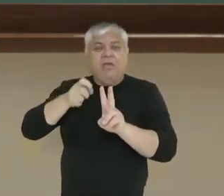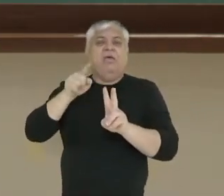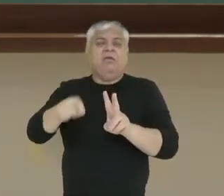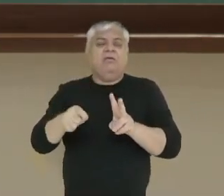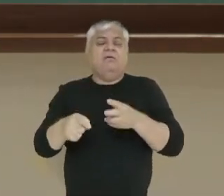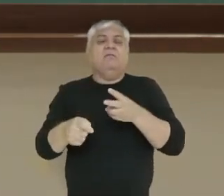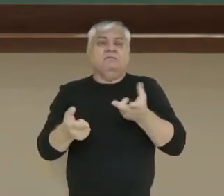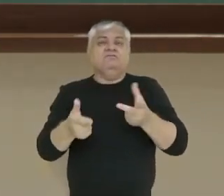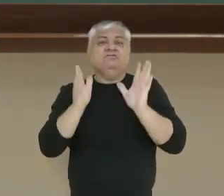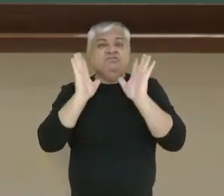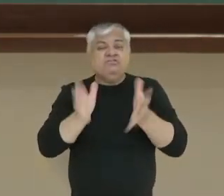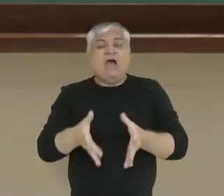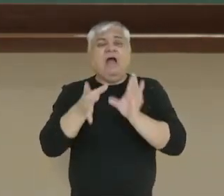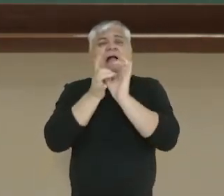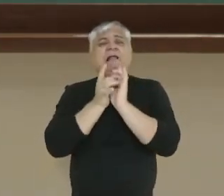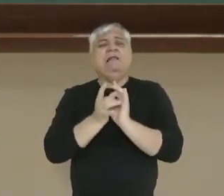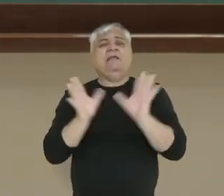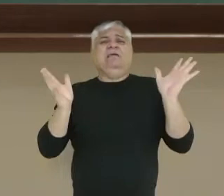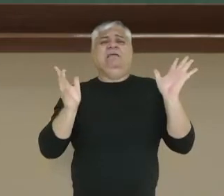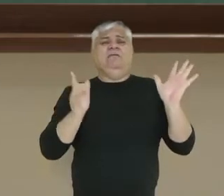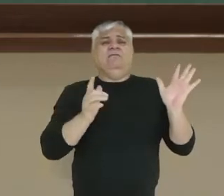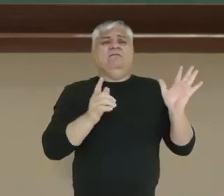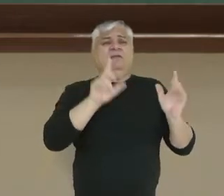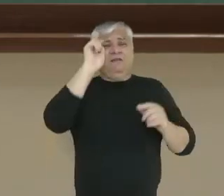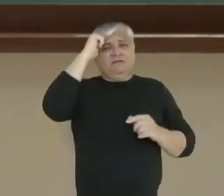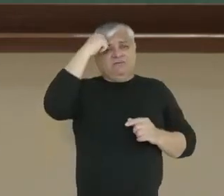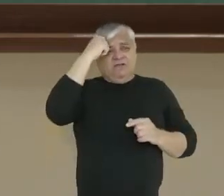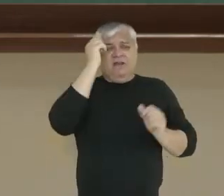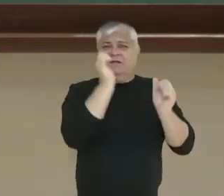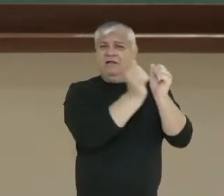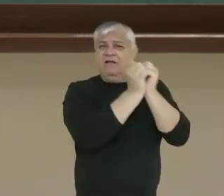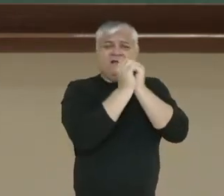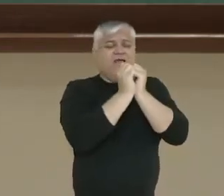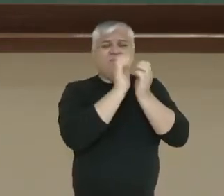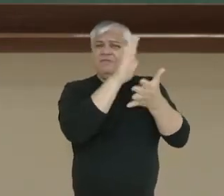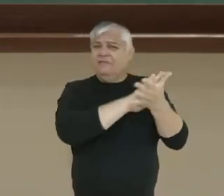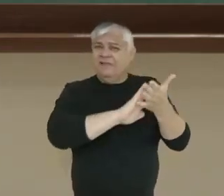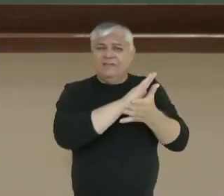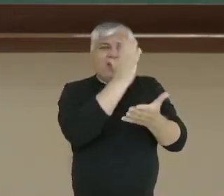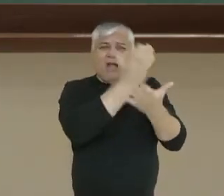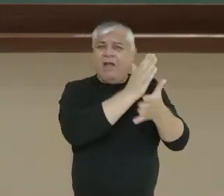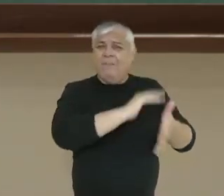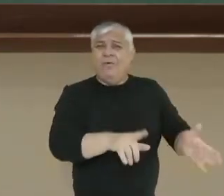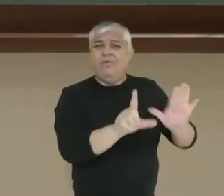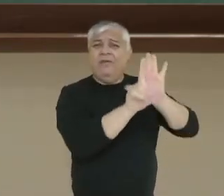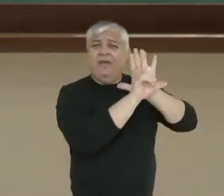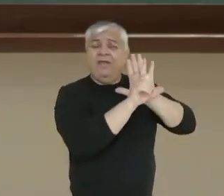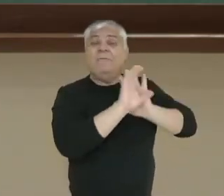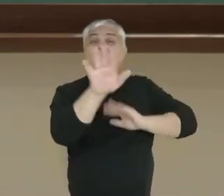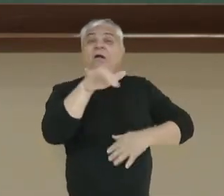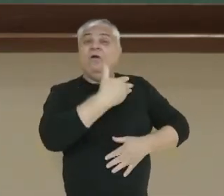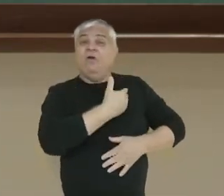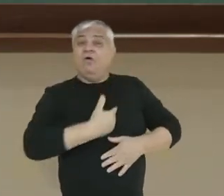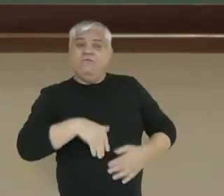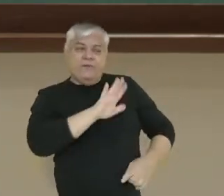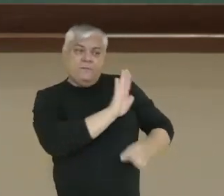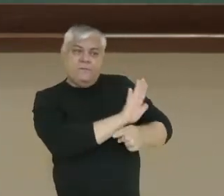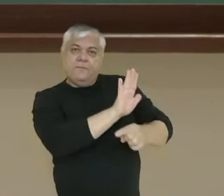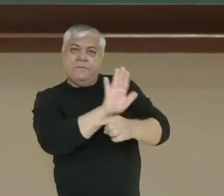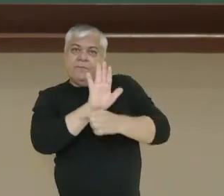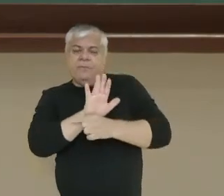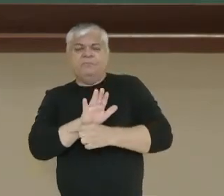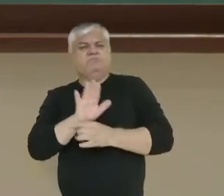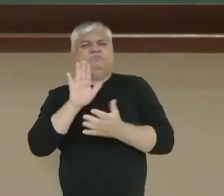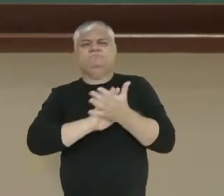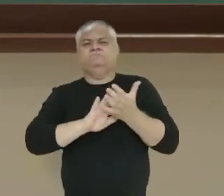através da Lei Áurea, nós vamos ver que não existia nenhuma ajuda governamental a esses grupos que haviam